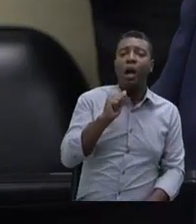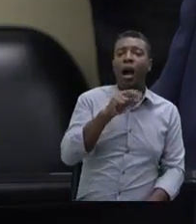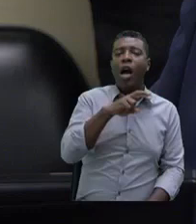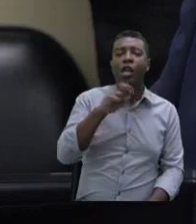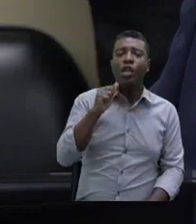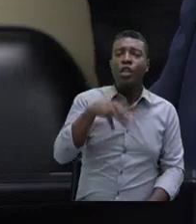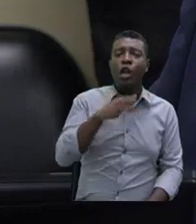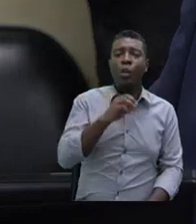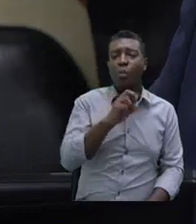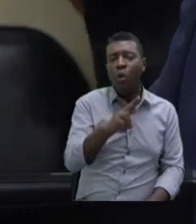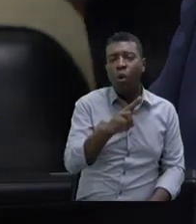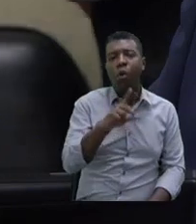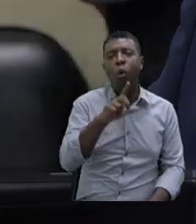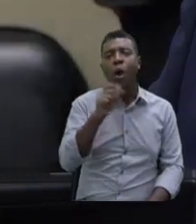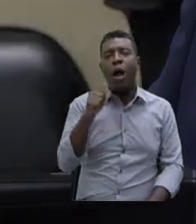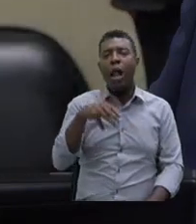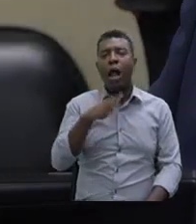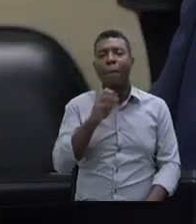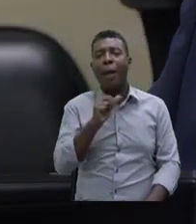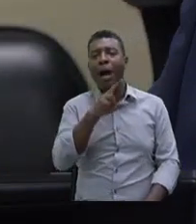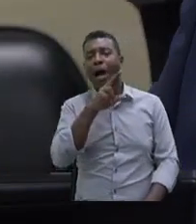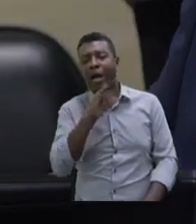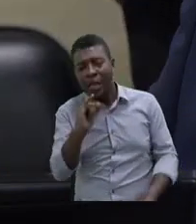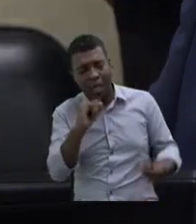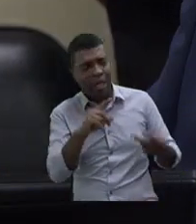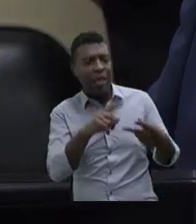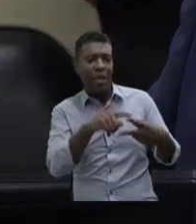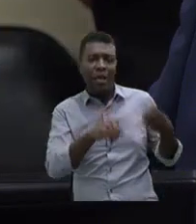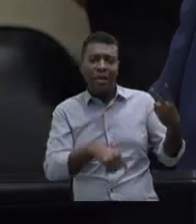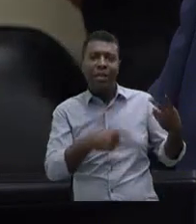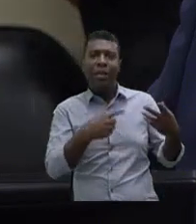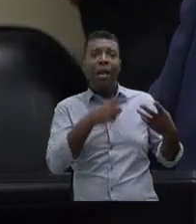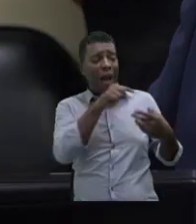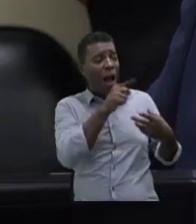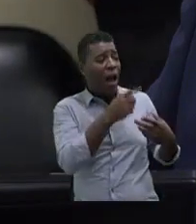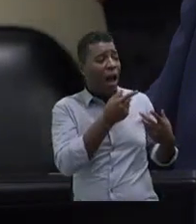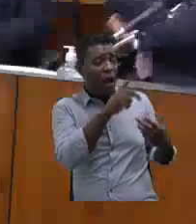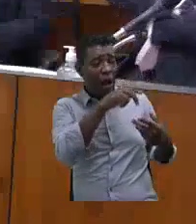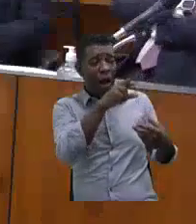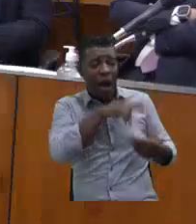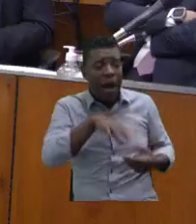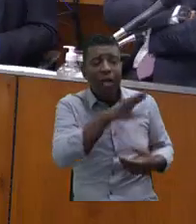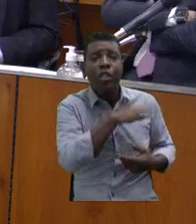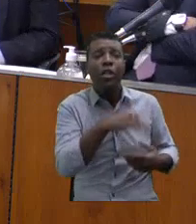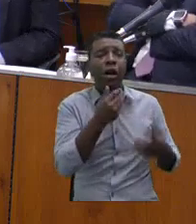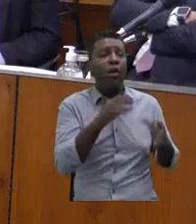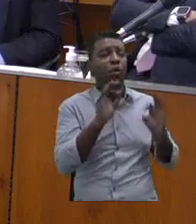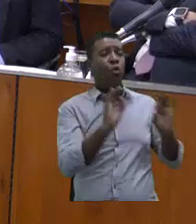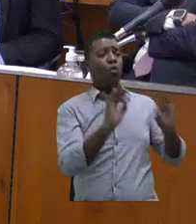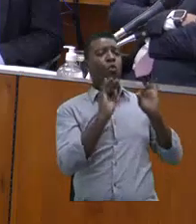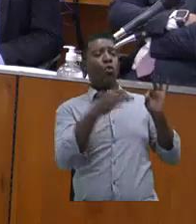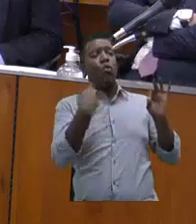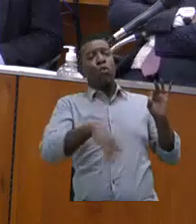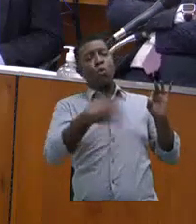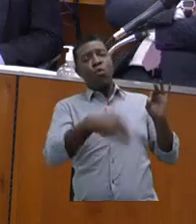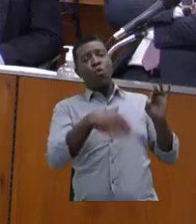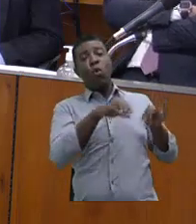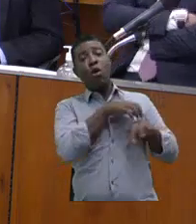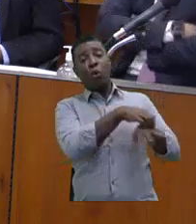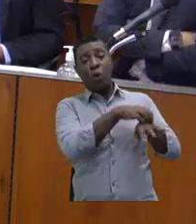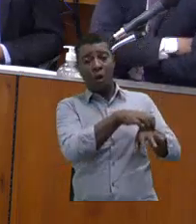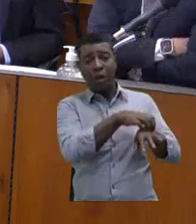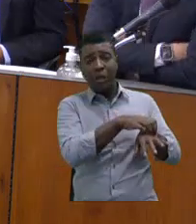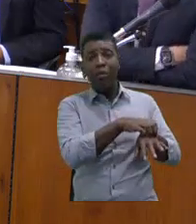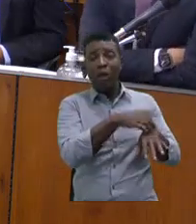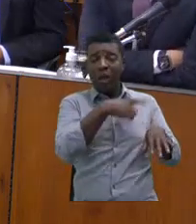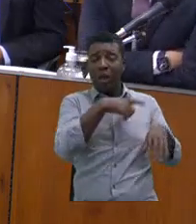Lambari, enfim, temos também uma região rica em turismo, mas o Vale de Jequitinhonha, nós temos um potencial turismo